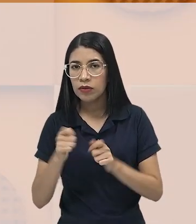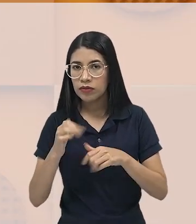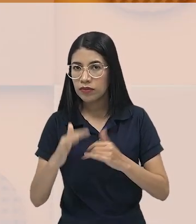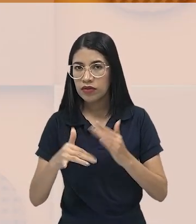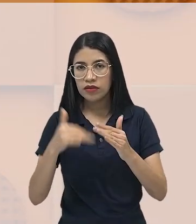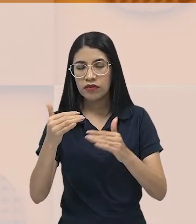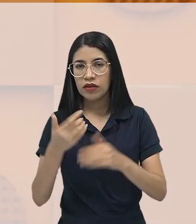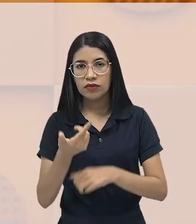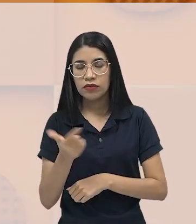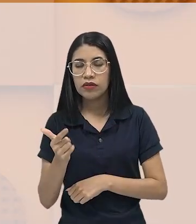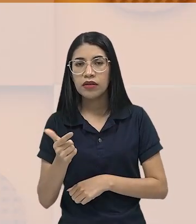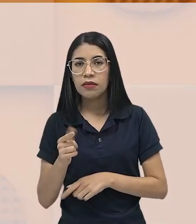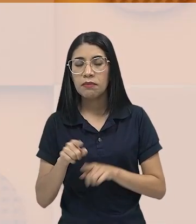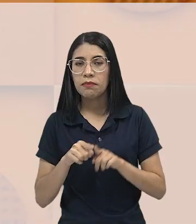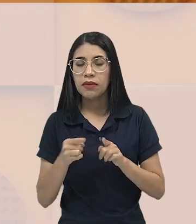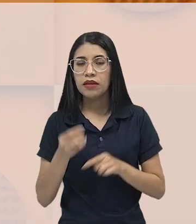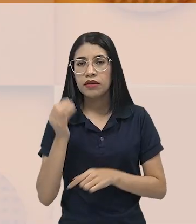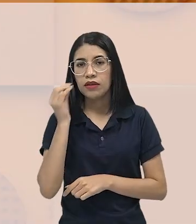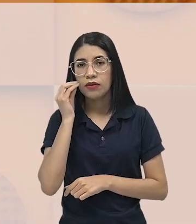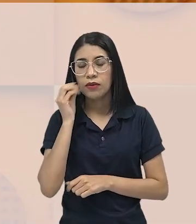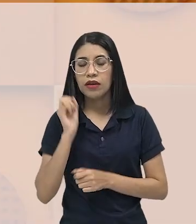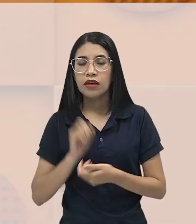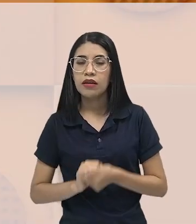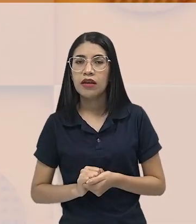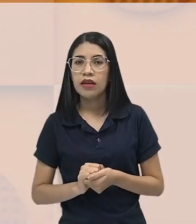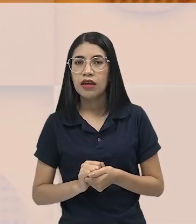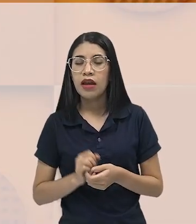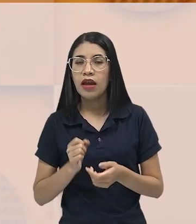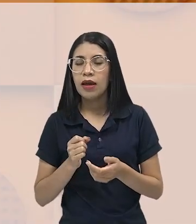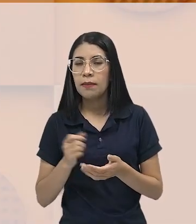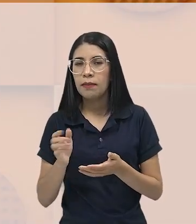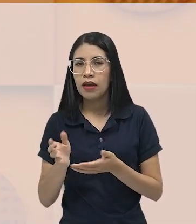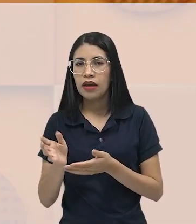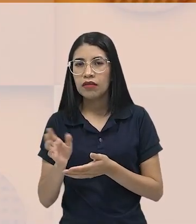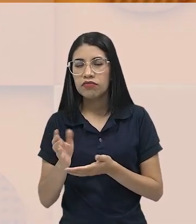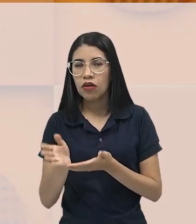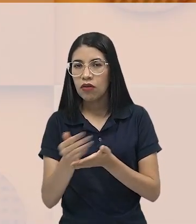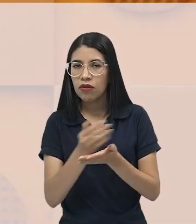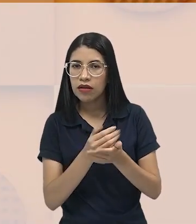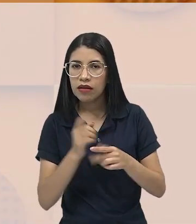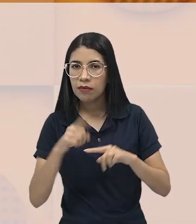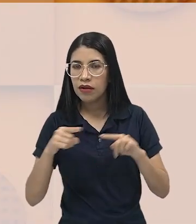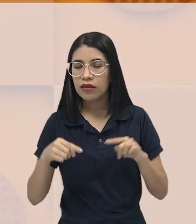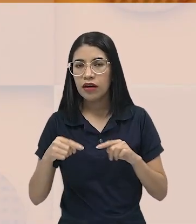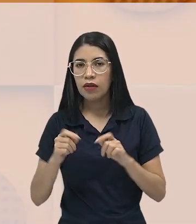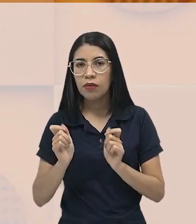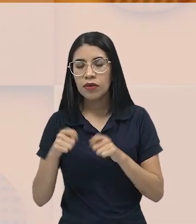desenvolvimento. Buscou-se o máximo de produtos a serem explorados para sustentar a economia